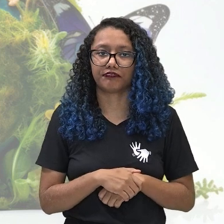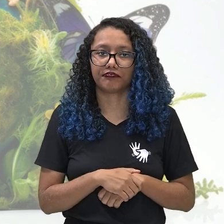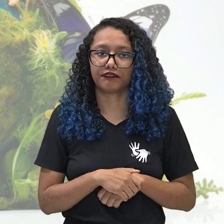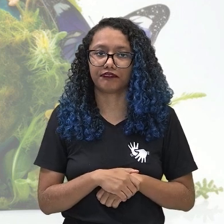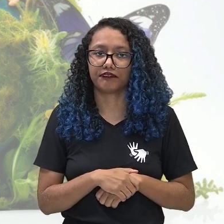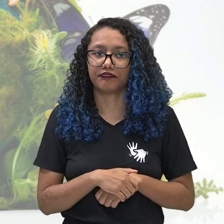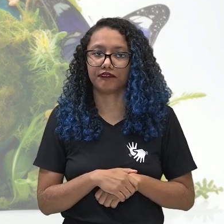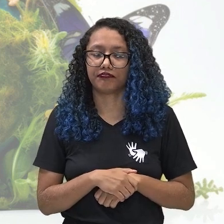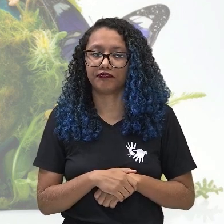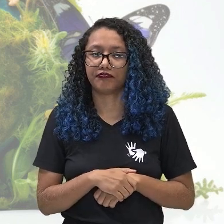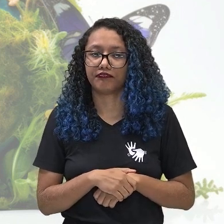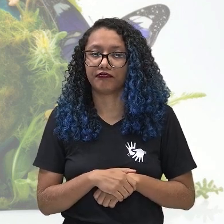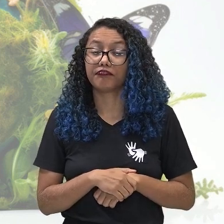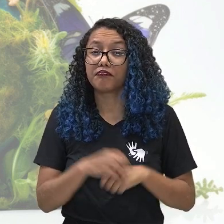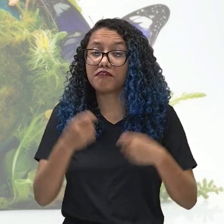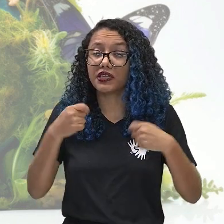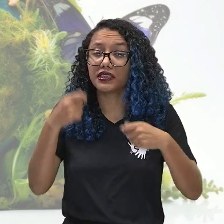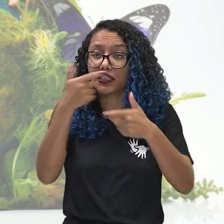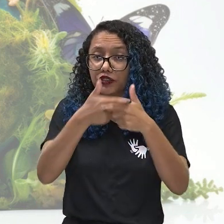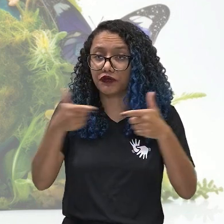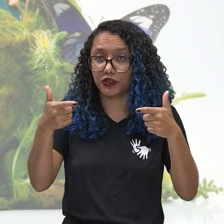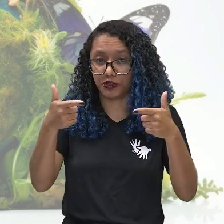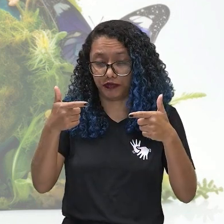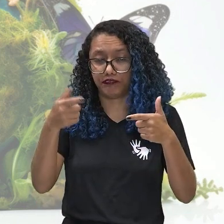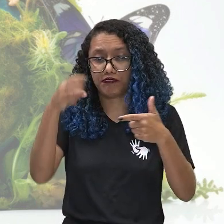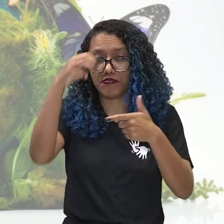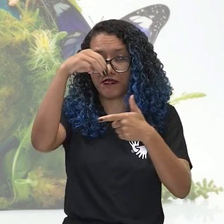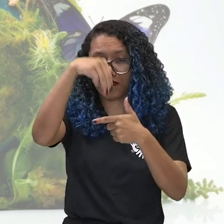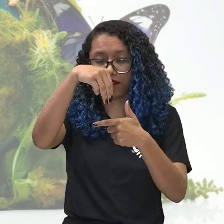da divisão da massa